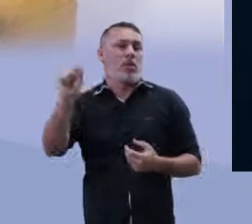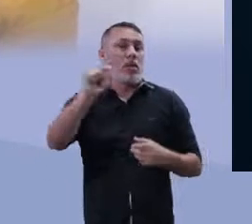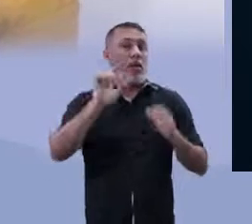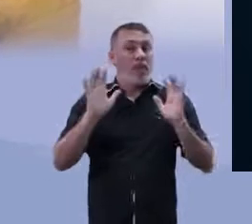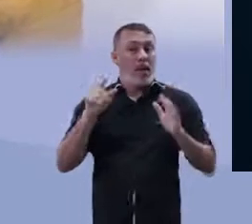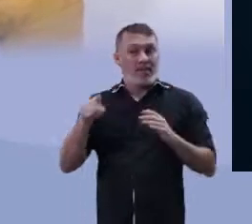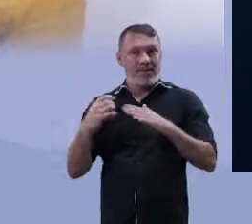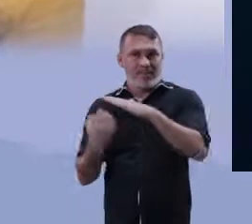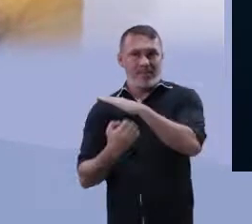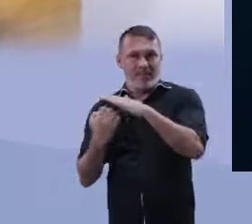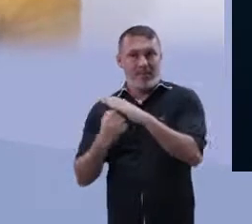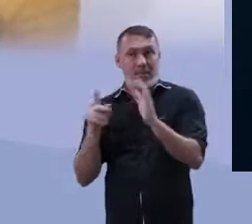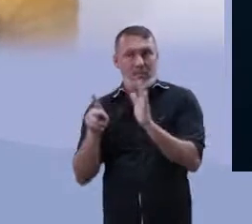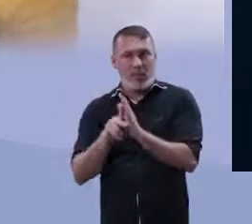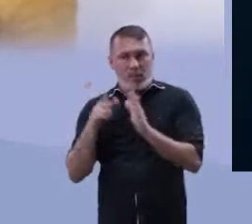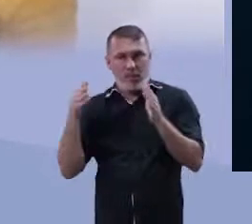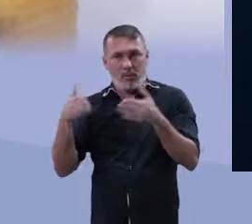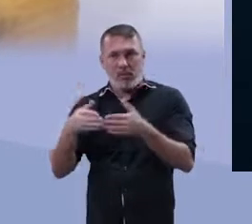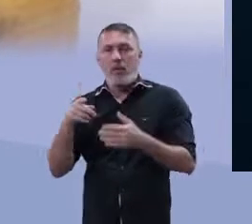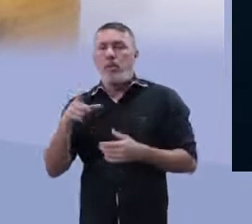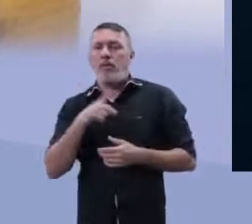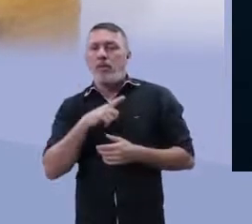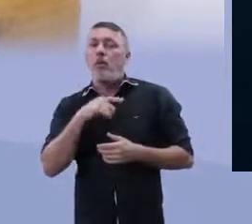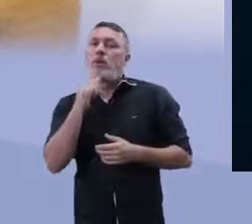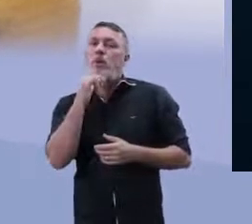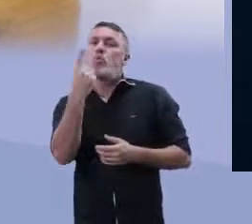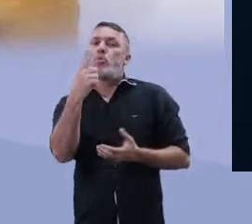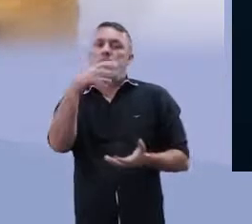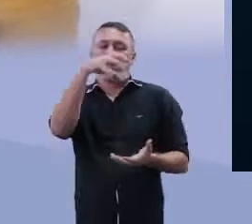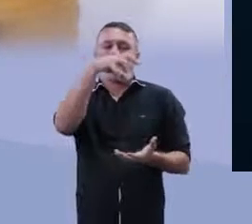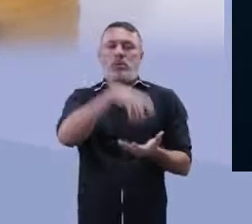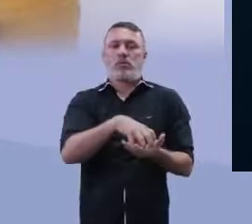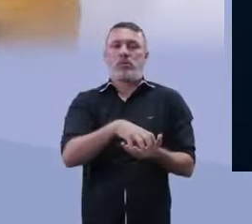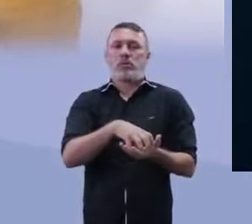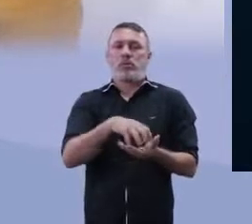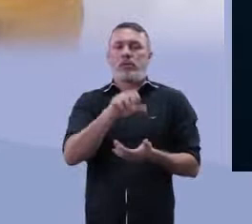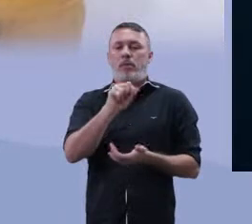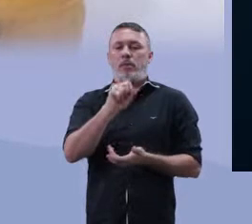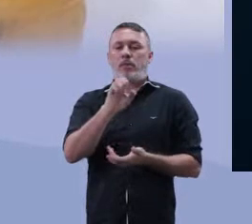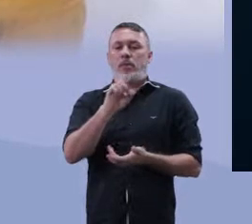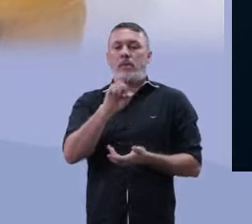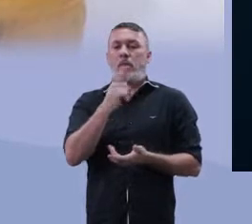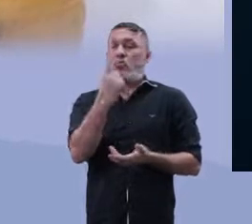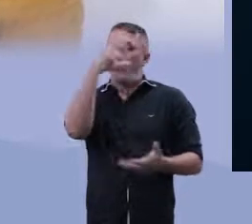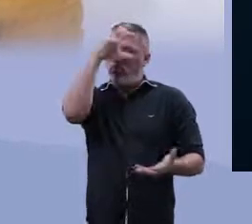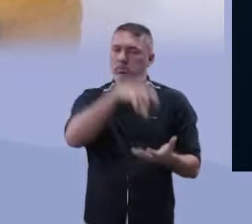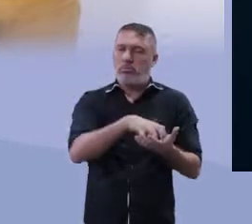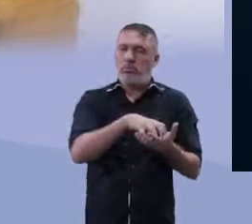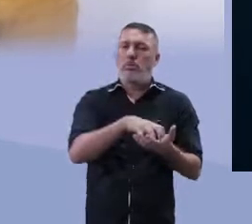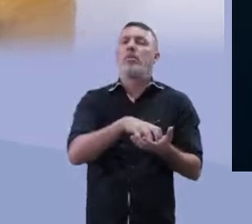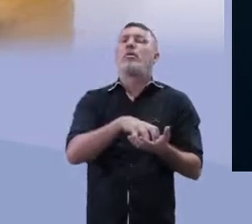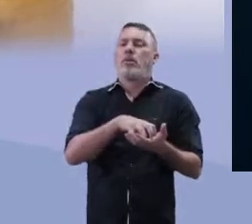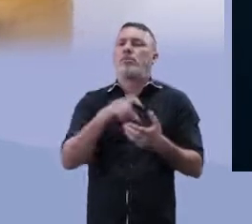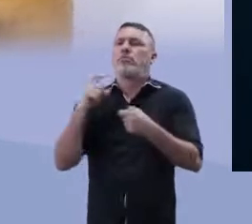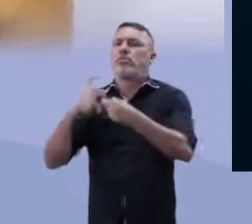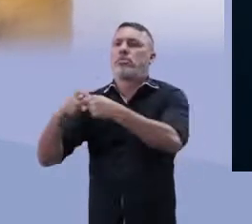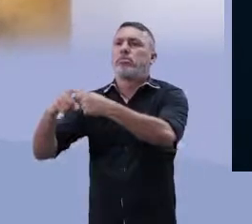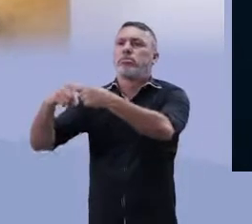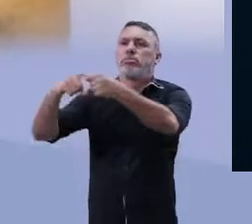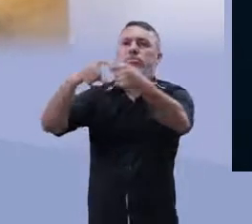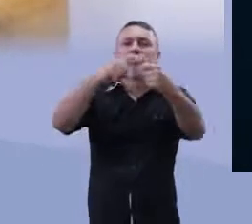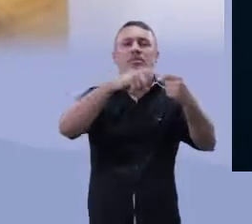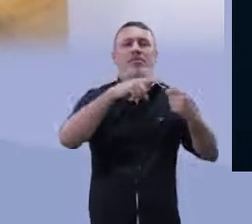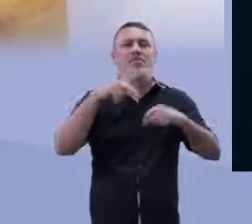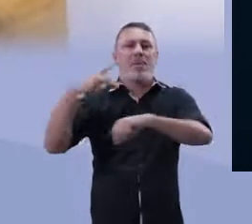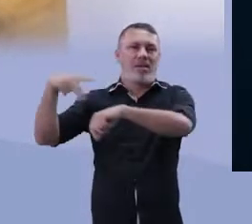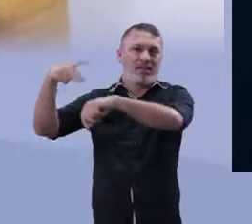as multinacionais, elas vão ter, por exemplo, uma sede, uma origem. E aí, dentro do processo produtivo, uma